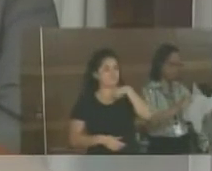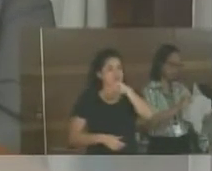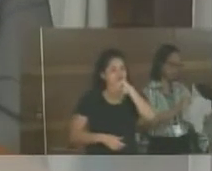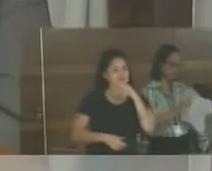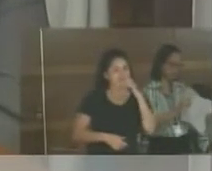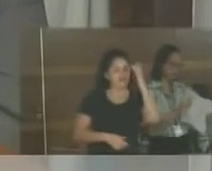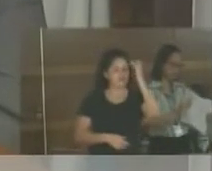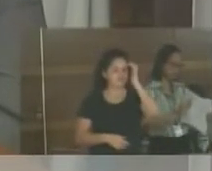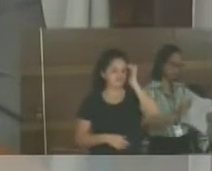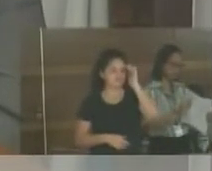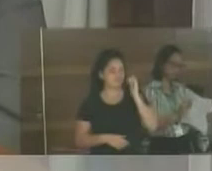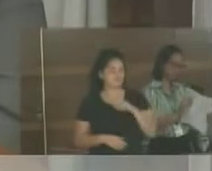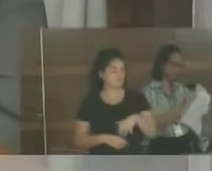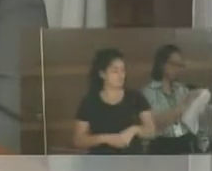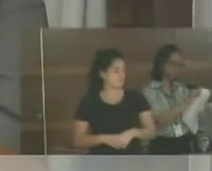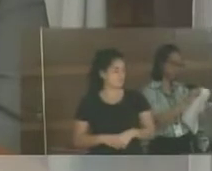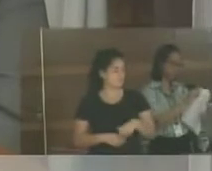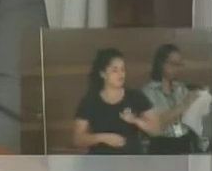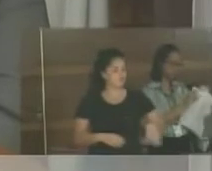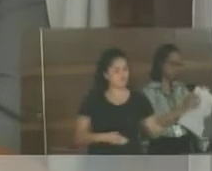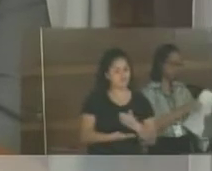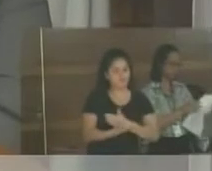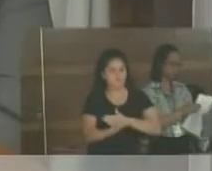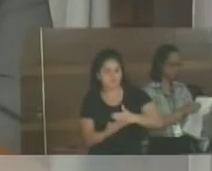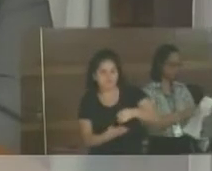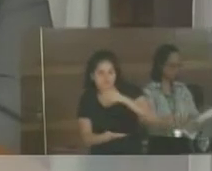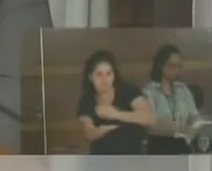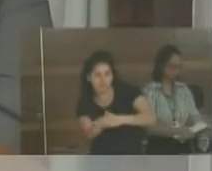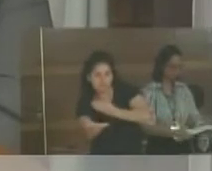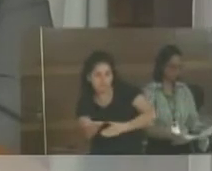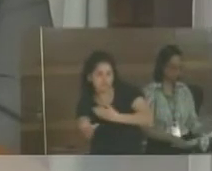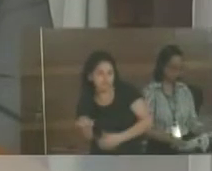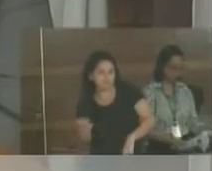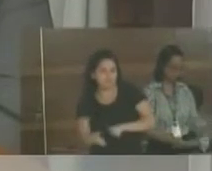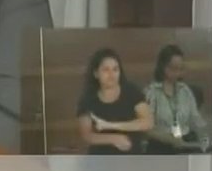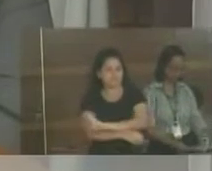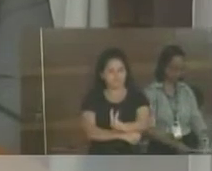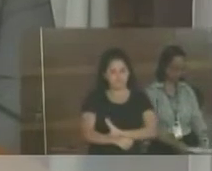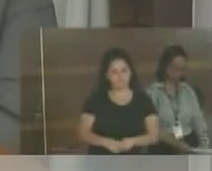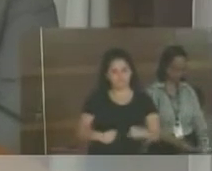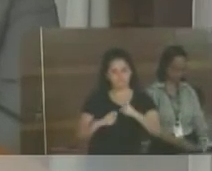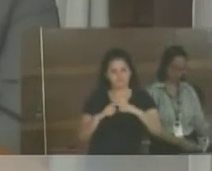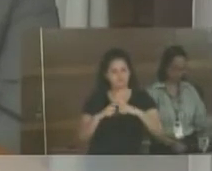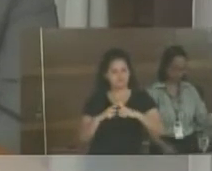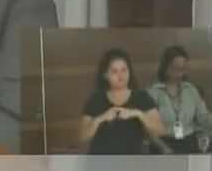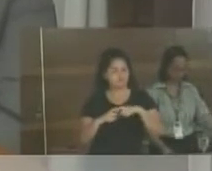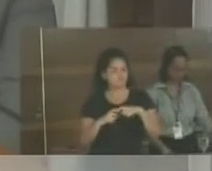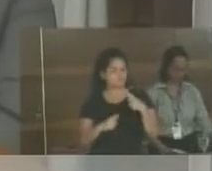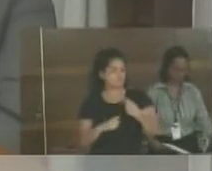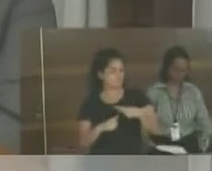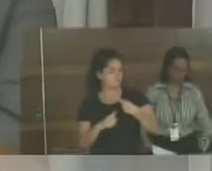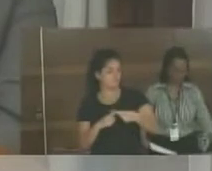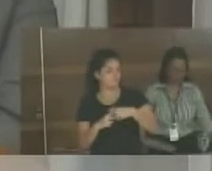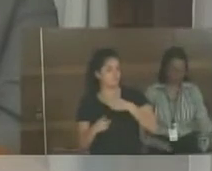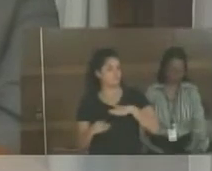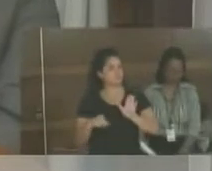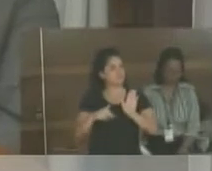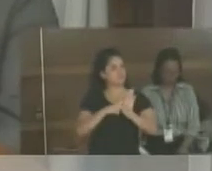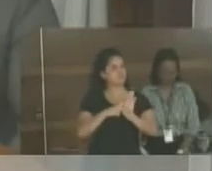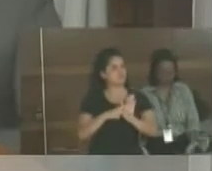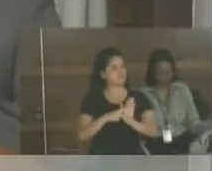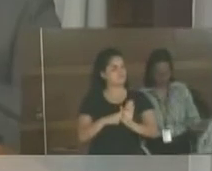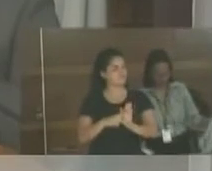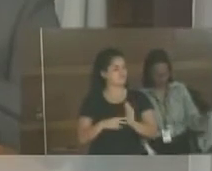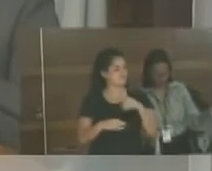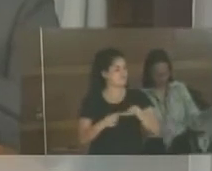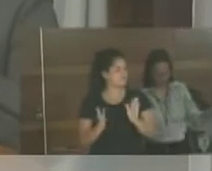A criança começa ali a se automutilar, procure um especialista. E é por isso que esse projeto vem subindo.